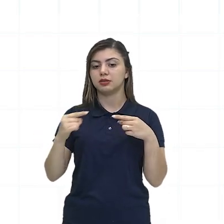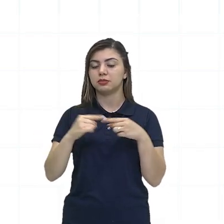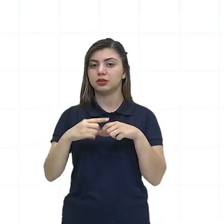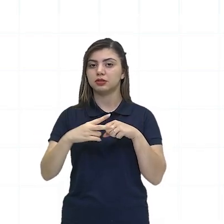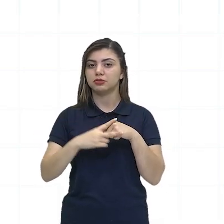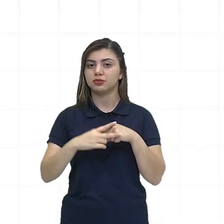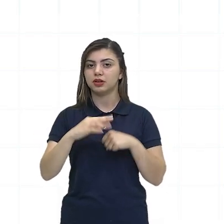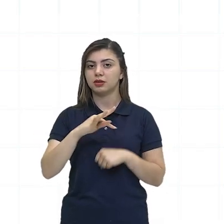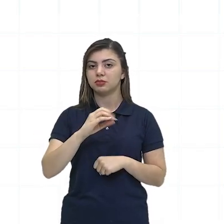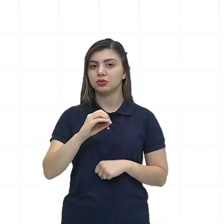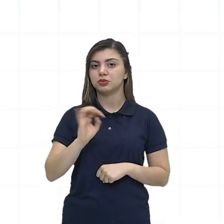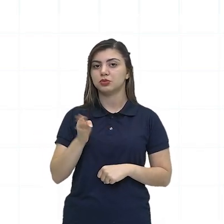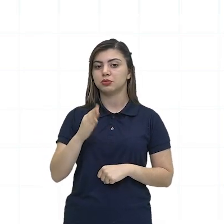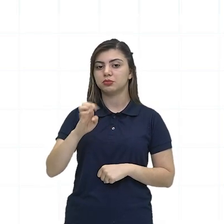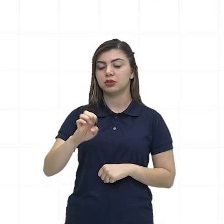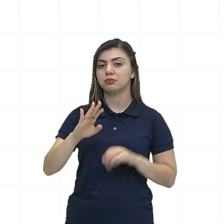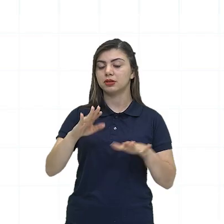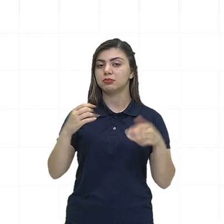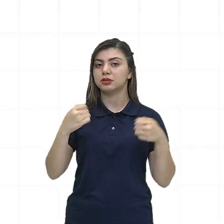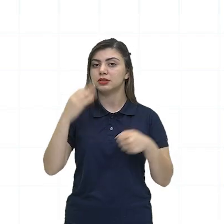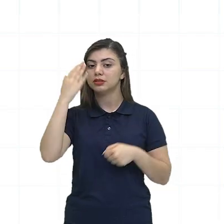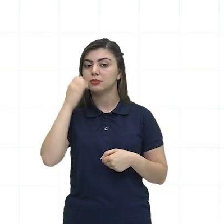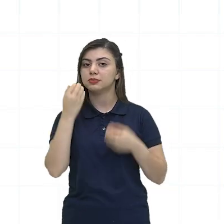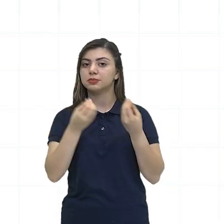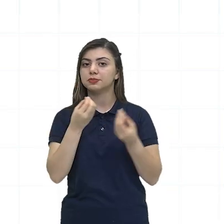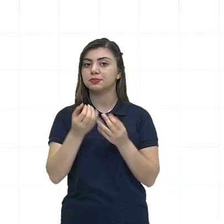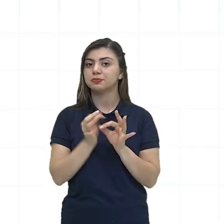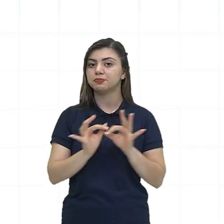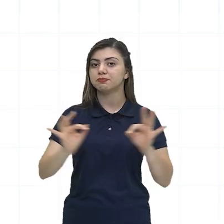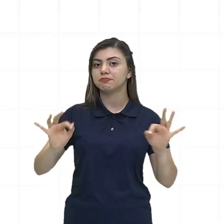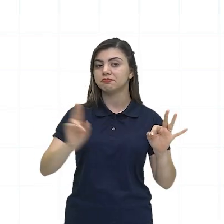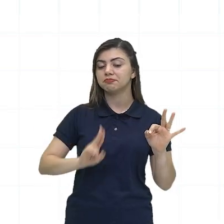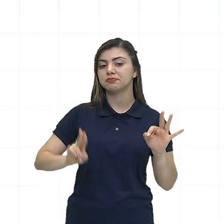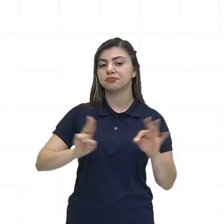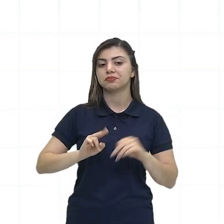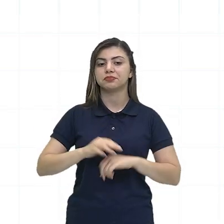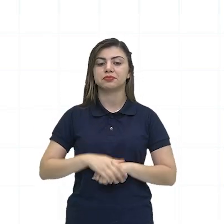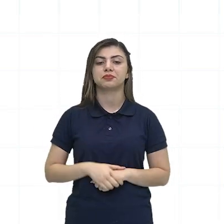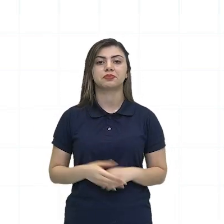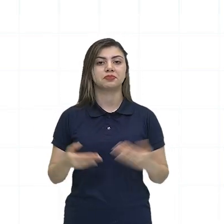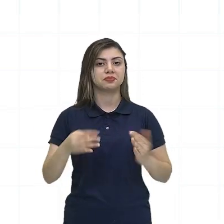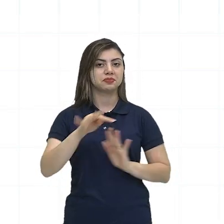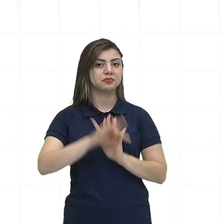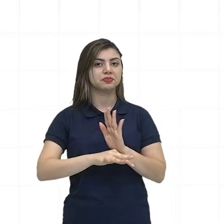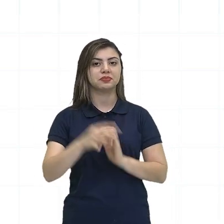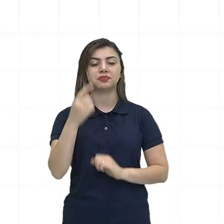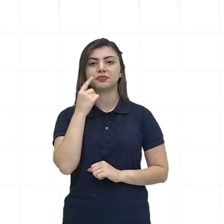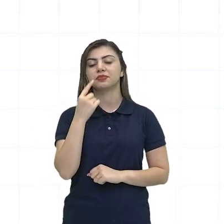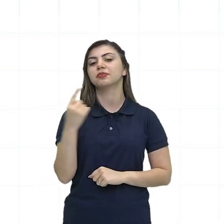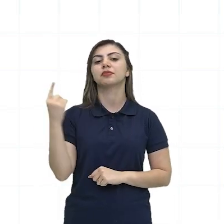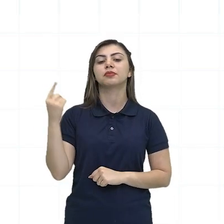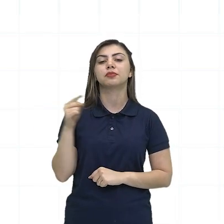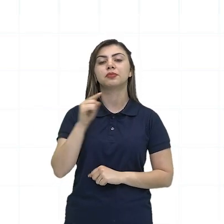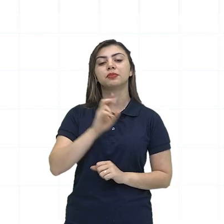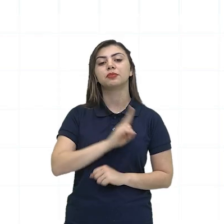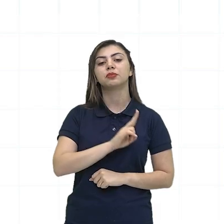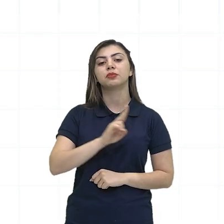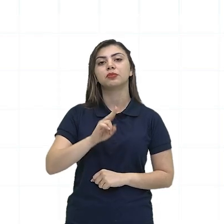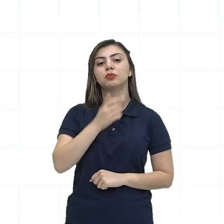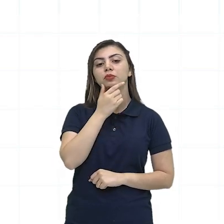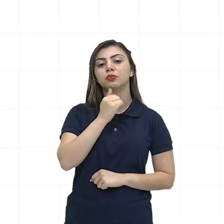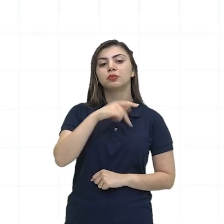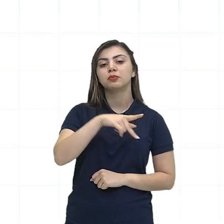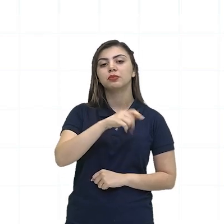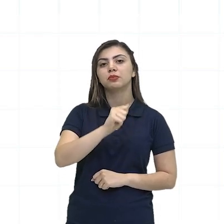utilizar esse verbo, tá bom? Vamos lá. Observe o texto abaixo. O nome dele é Paul. Ele fala